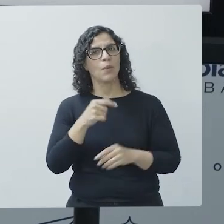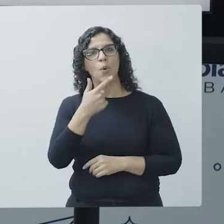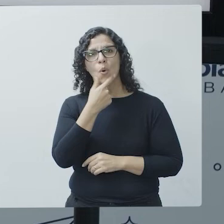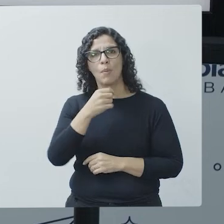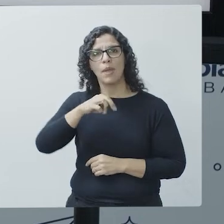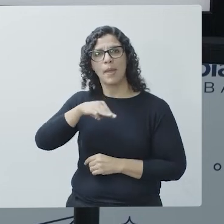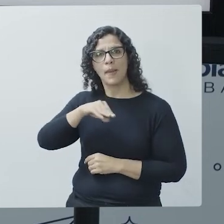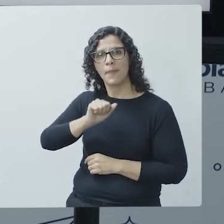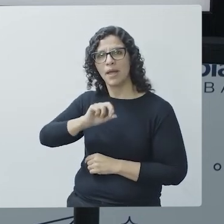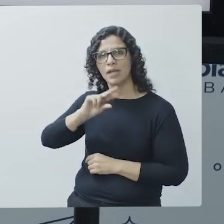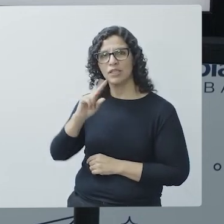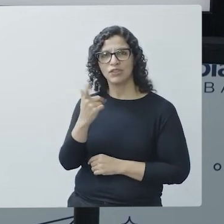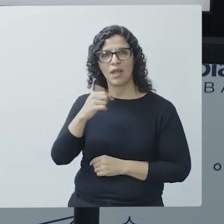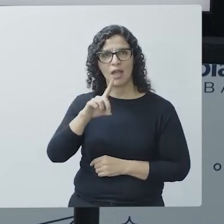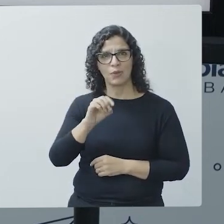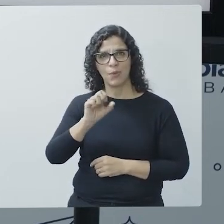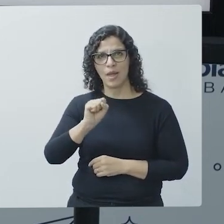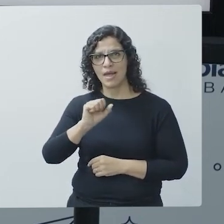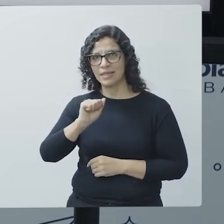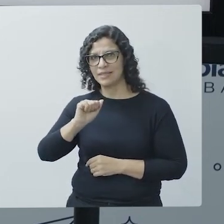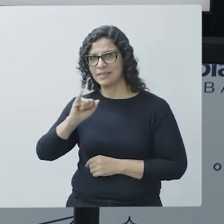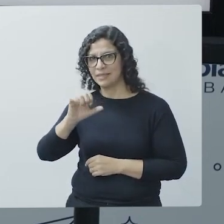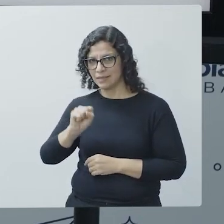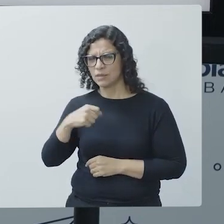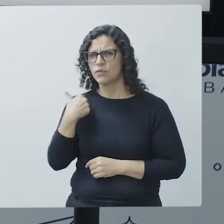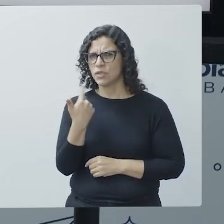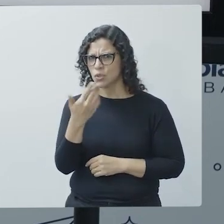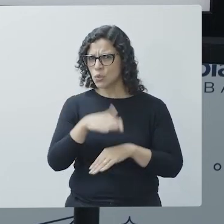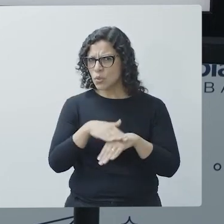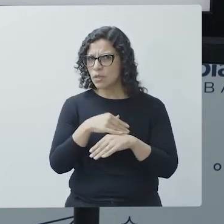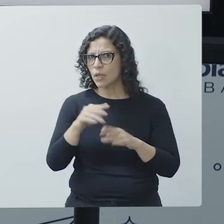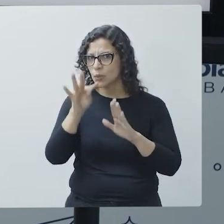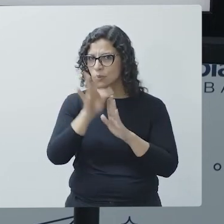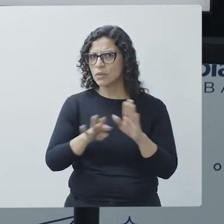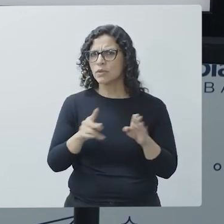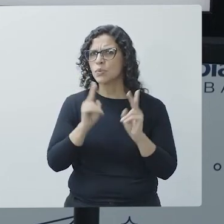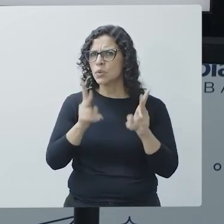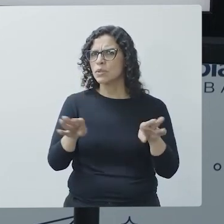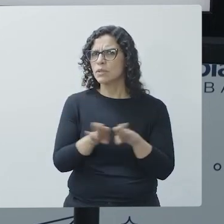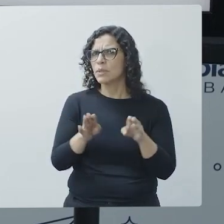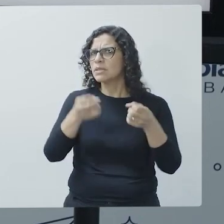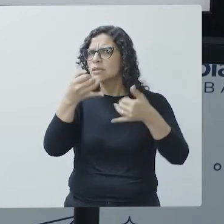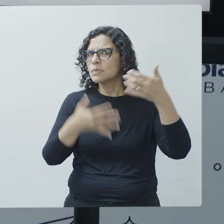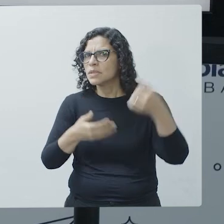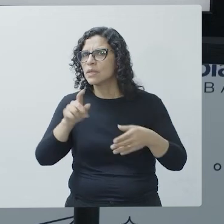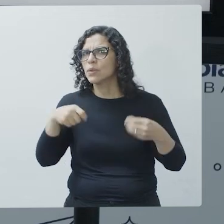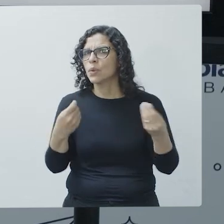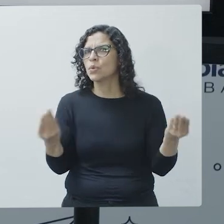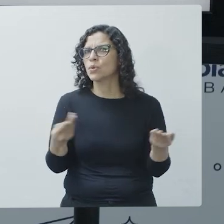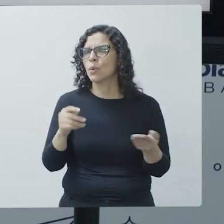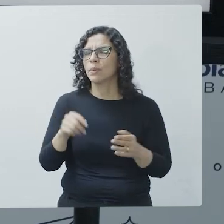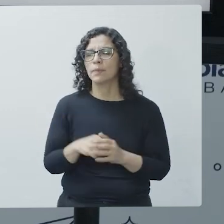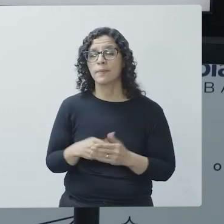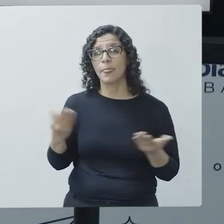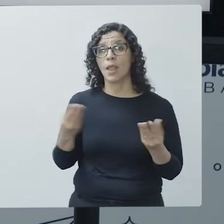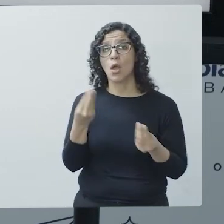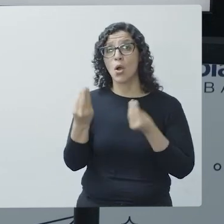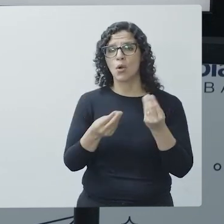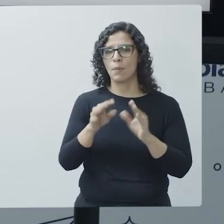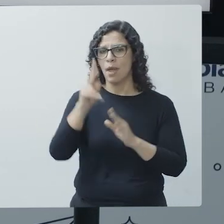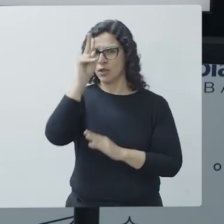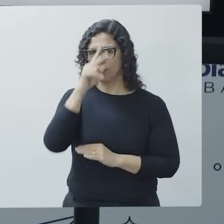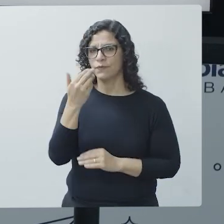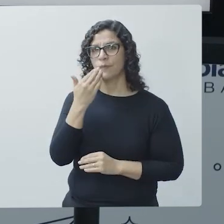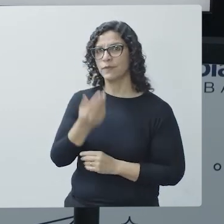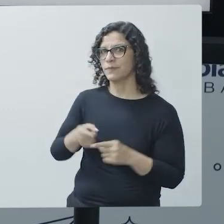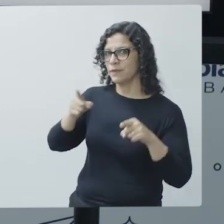Assis. Gostaram desse conto clássico? Mas a gente vai ainda continuar, porque a gente vai continuar falando um pouquinho sobre esse conto.